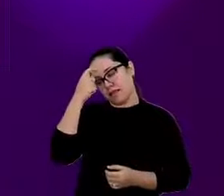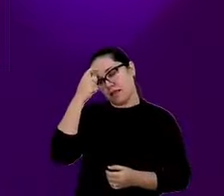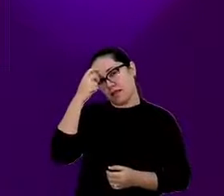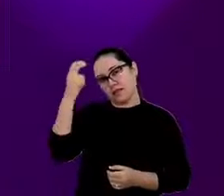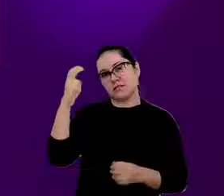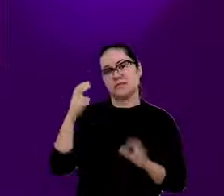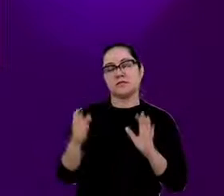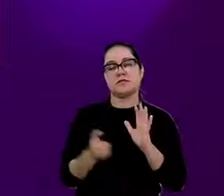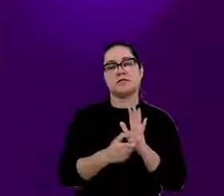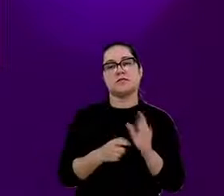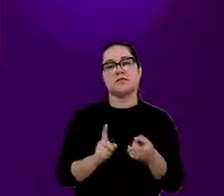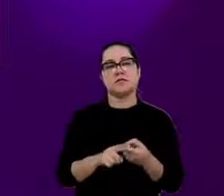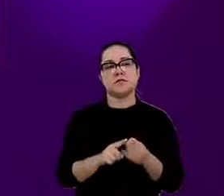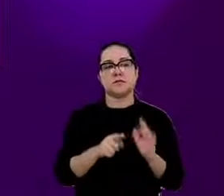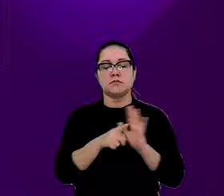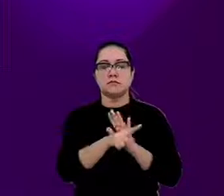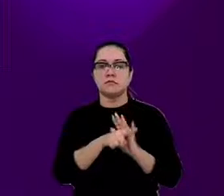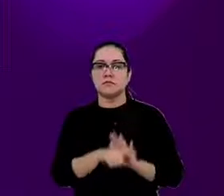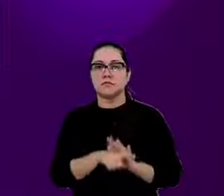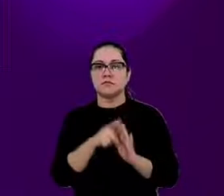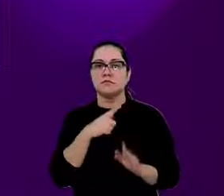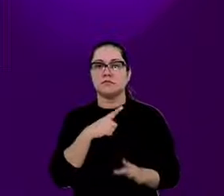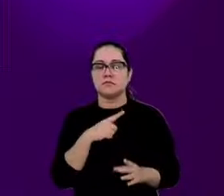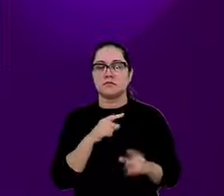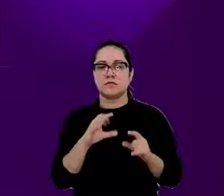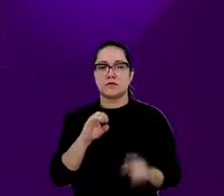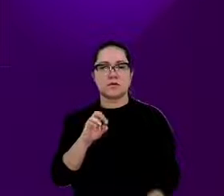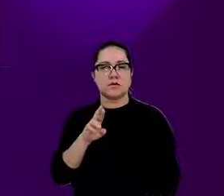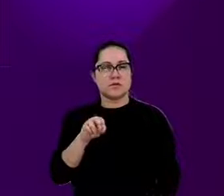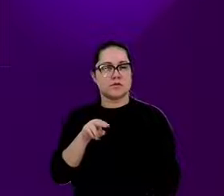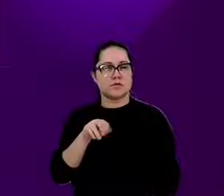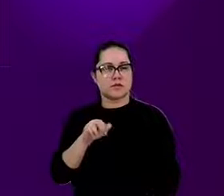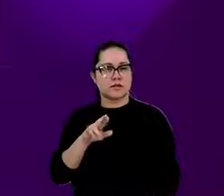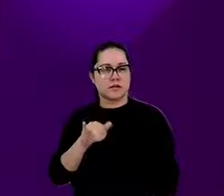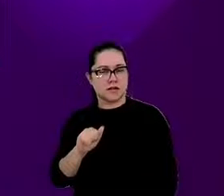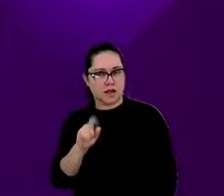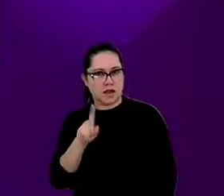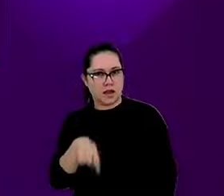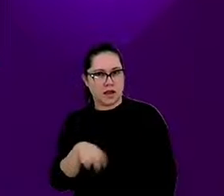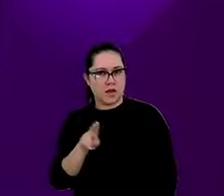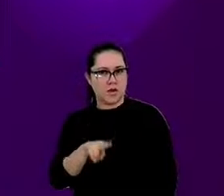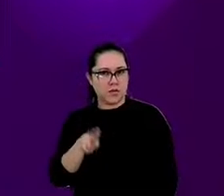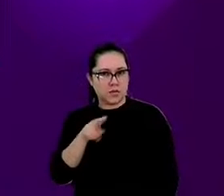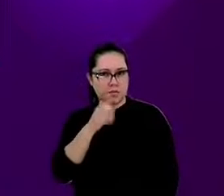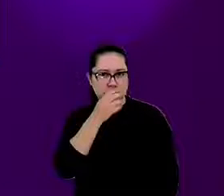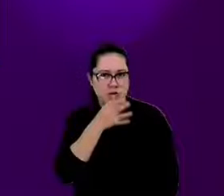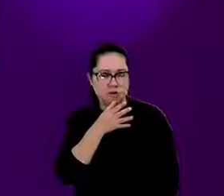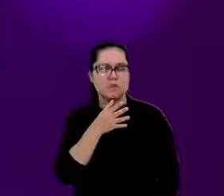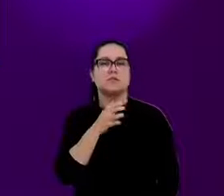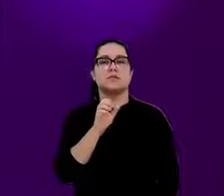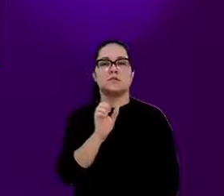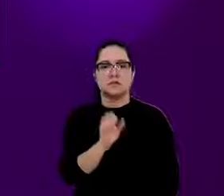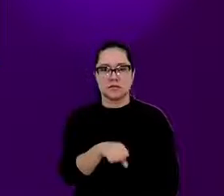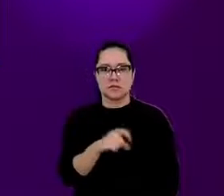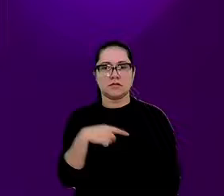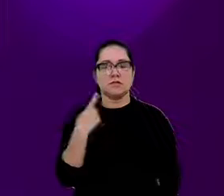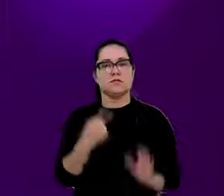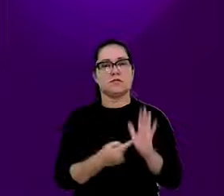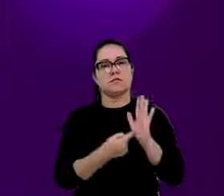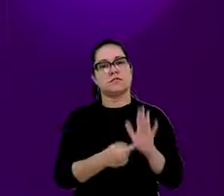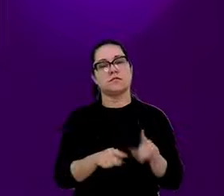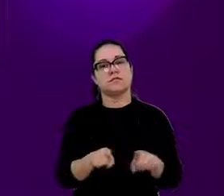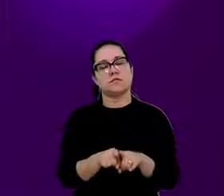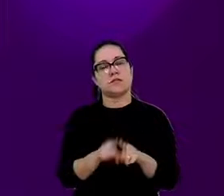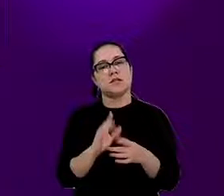avaliar angiotomografia de coronária. Será que é útil? Sim, a gente já tem estudos demonstrando que alguns